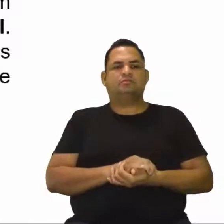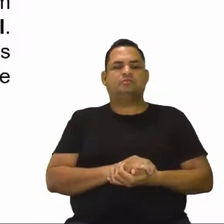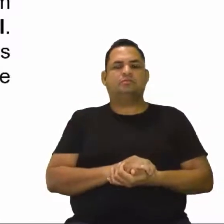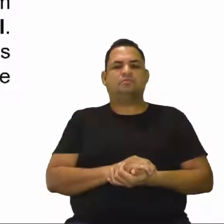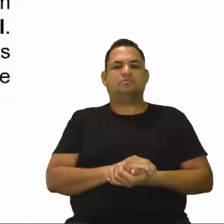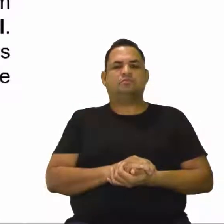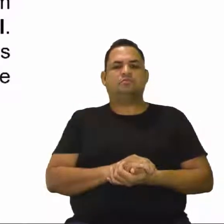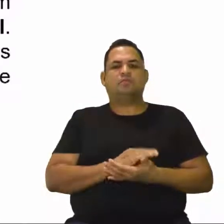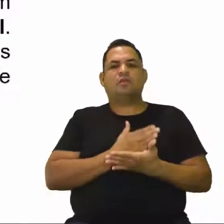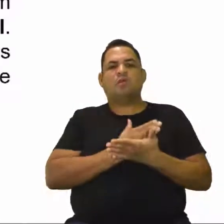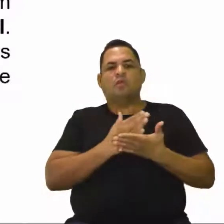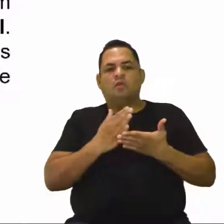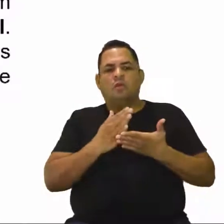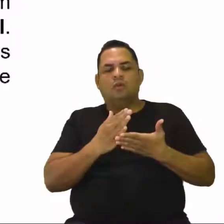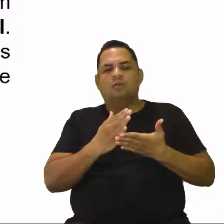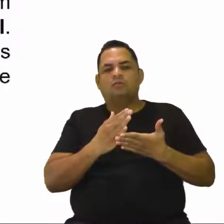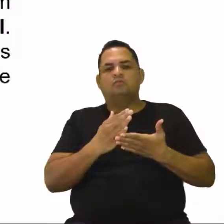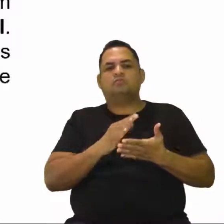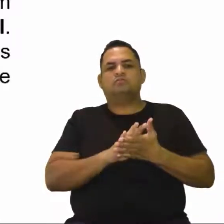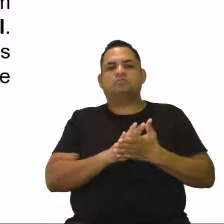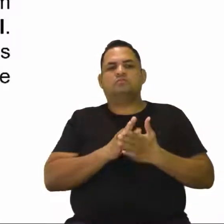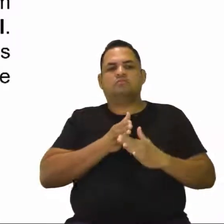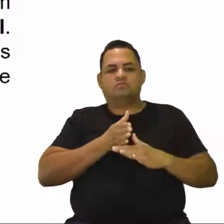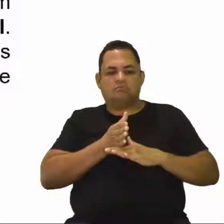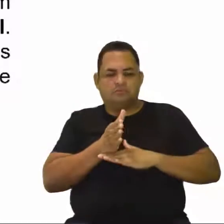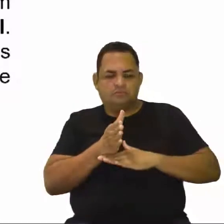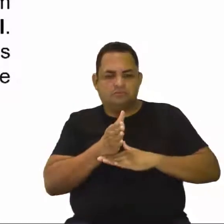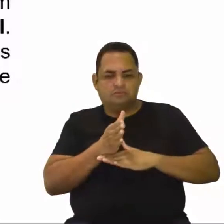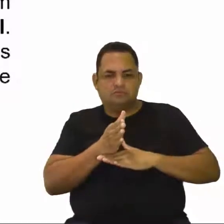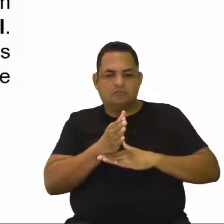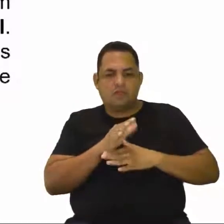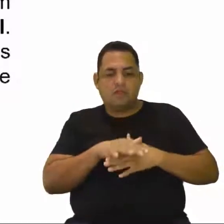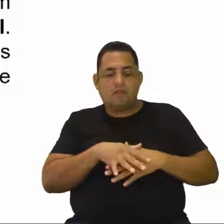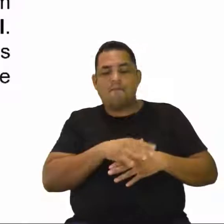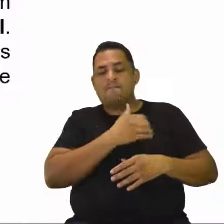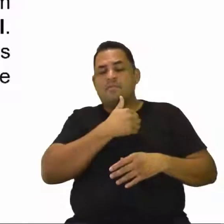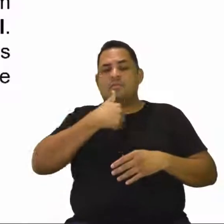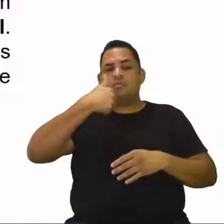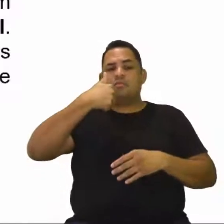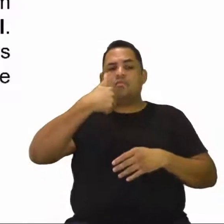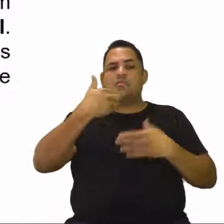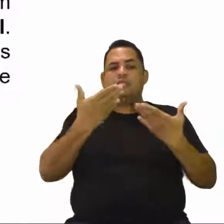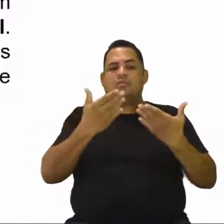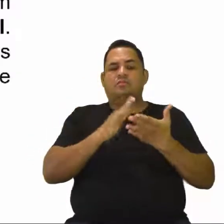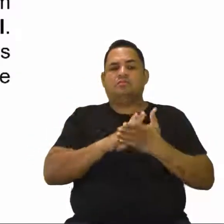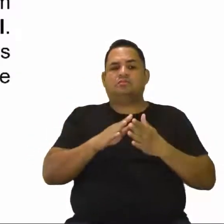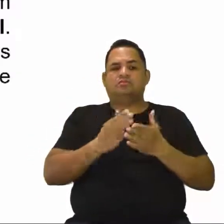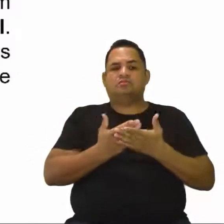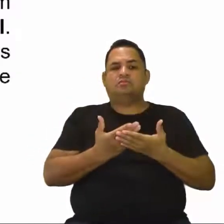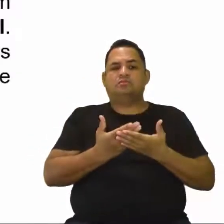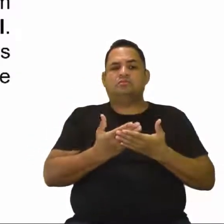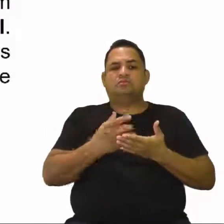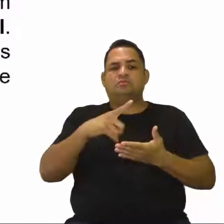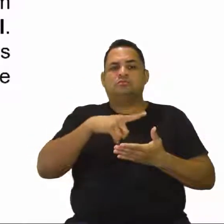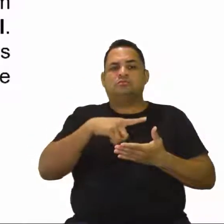seja, começou a entrar num certo fôlego, então passou também a ter